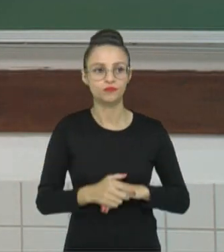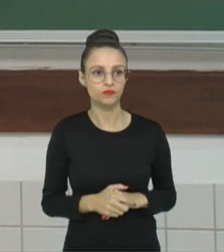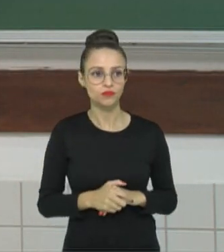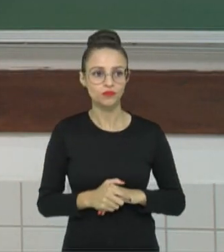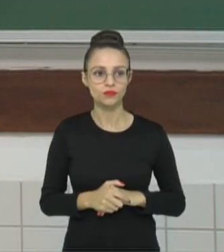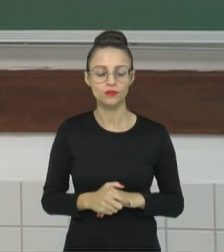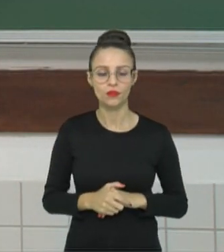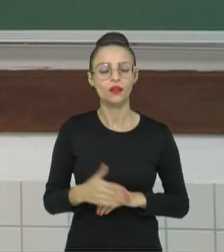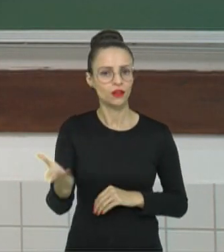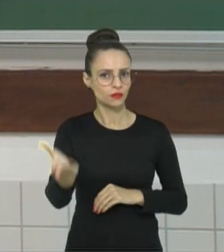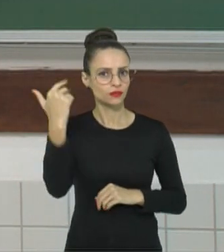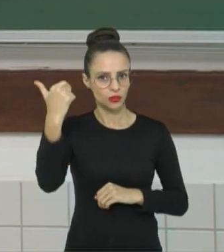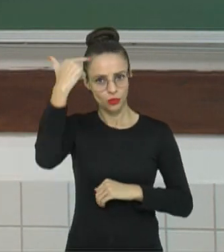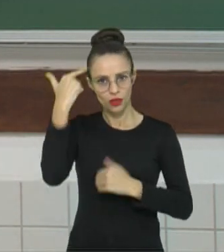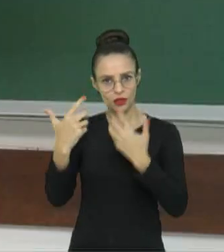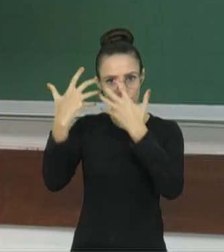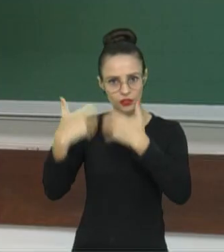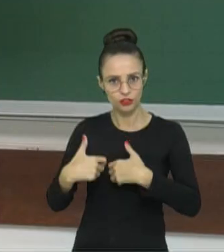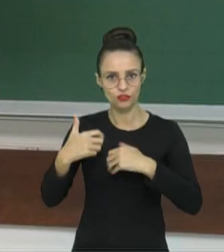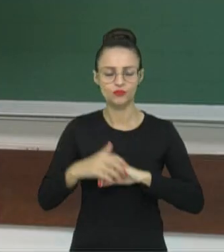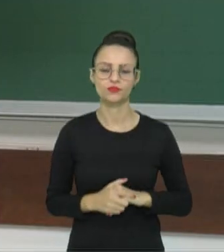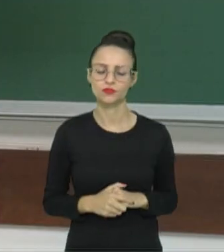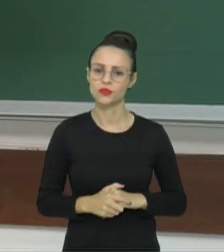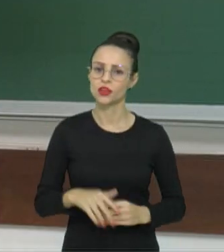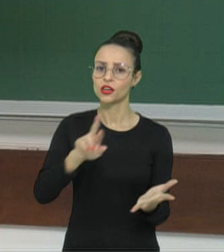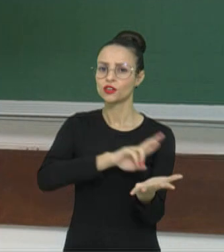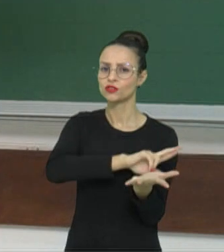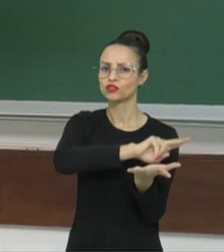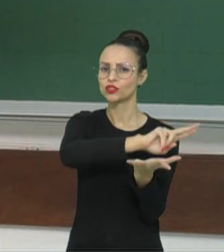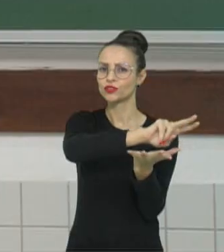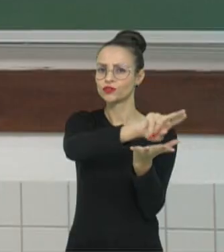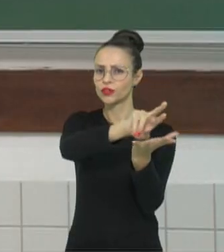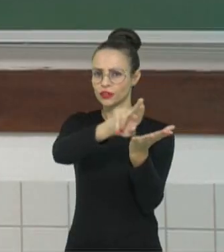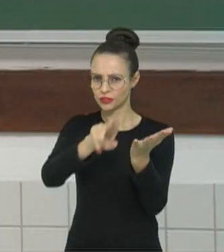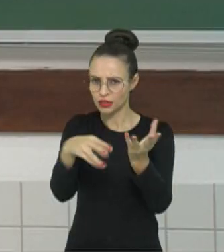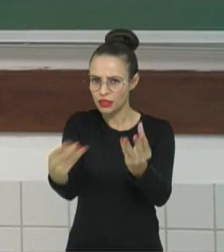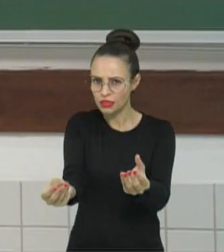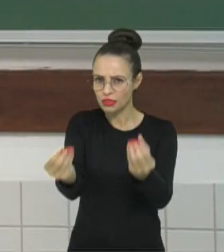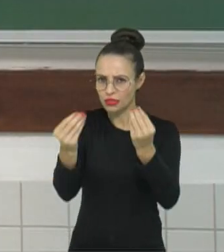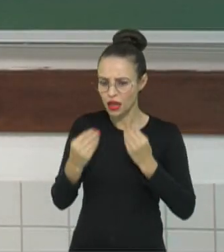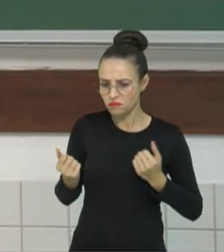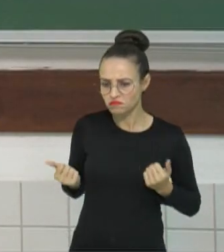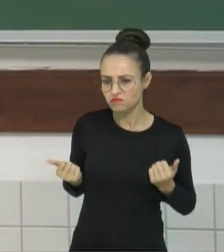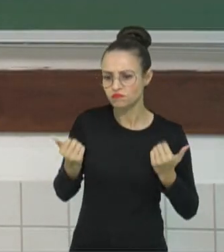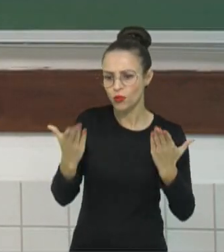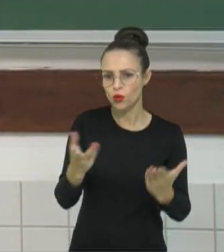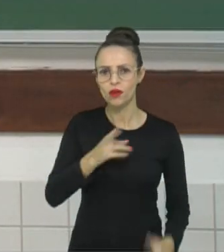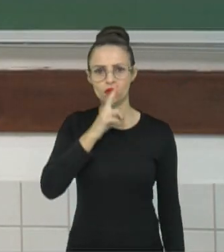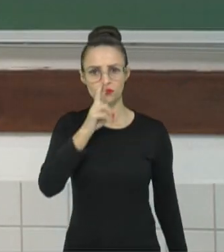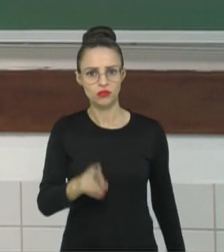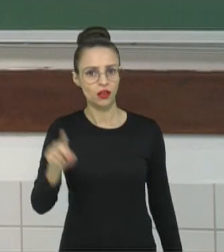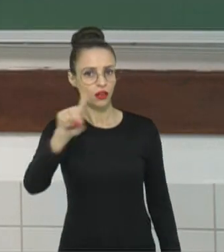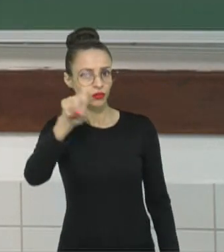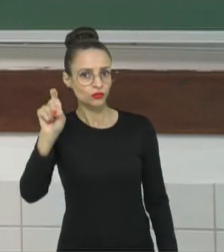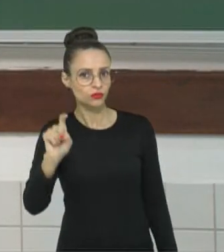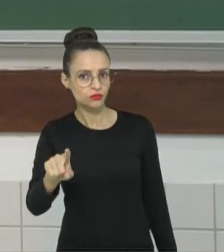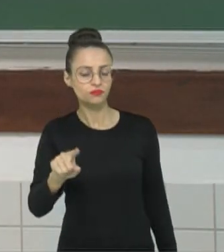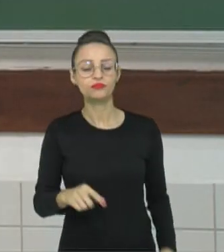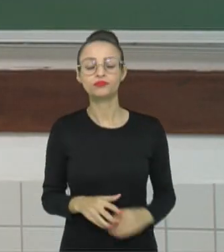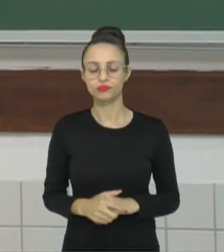vocês algo para a gente pensar. Diversidade gera resultados? Olha só, de onde eu tirei isso? Olha